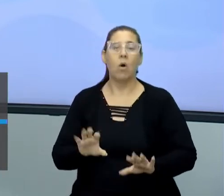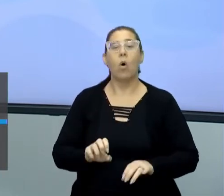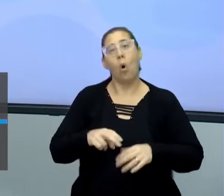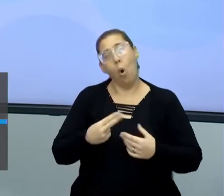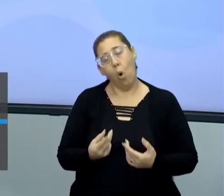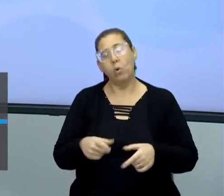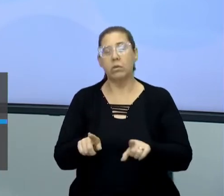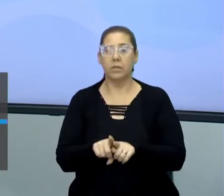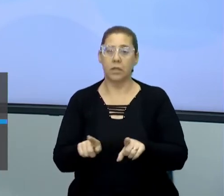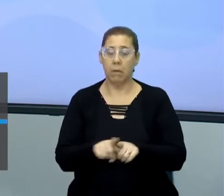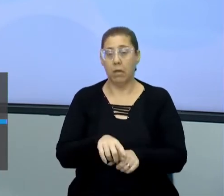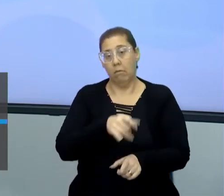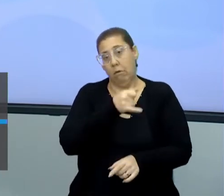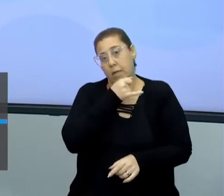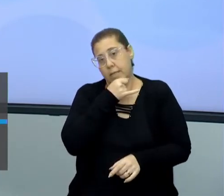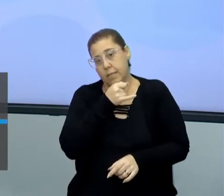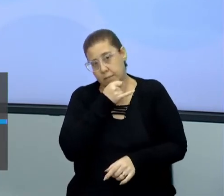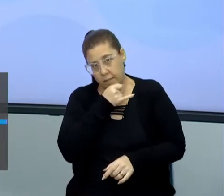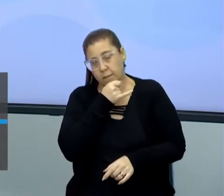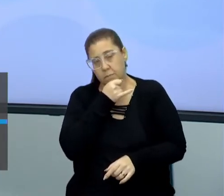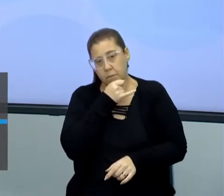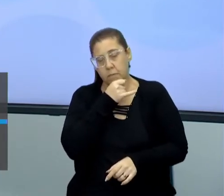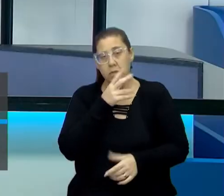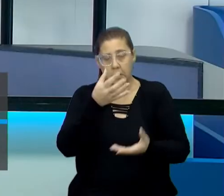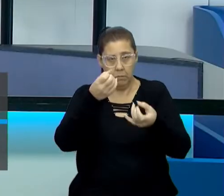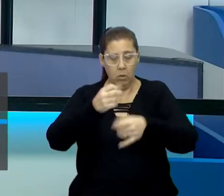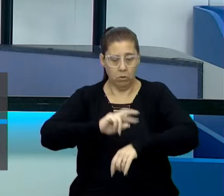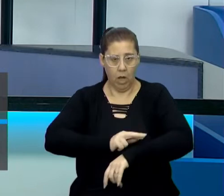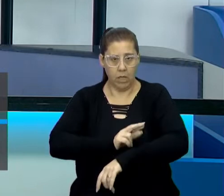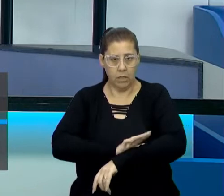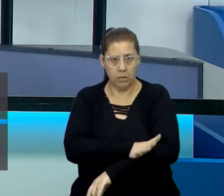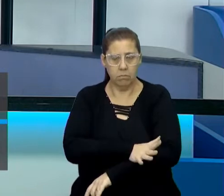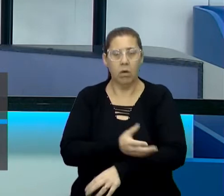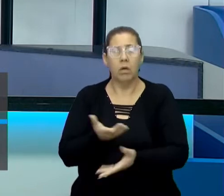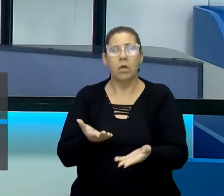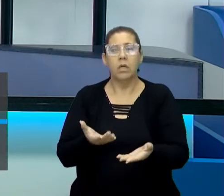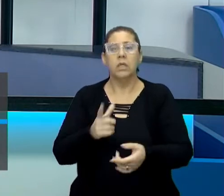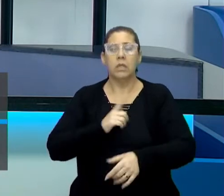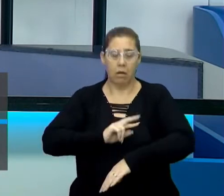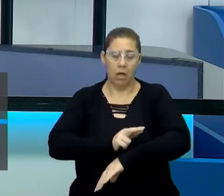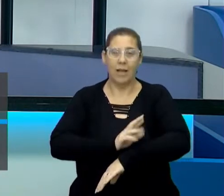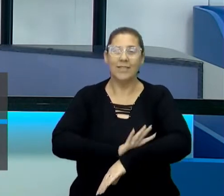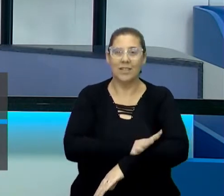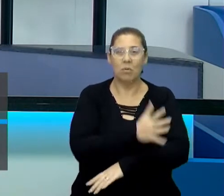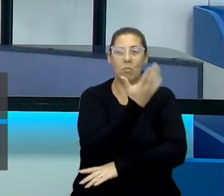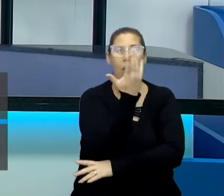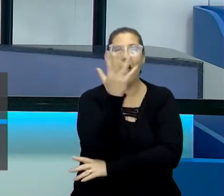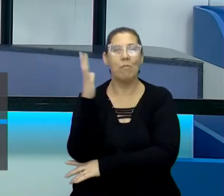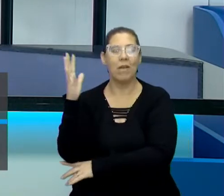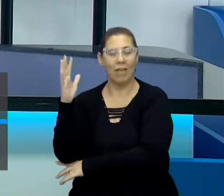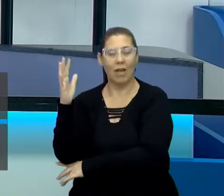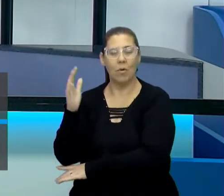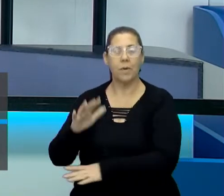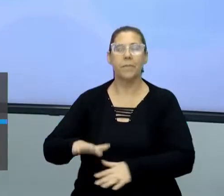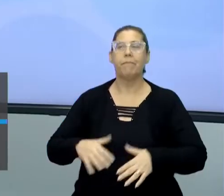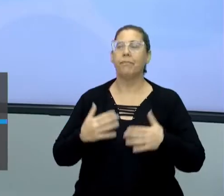problematizar, por exemplo, você tratou uhum. do tema do racismo, né? Falando que há racismo ambiental. Sim. Que é quando